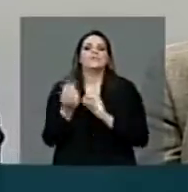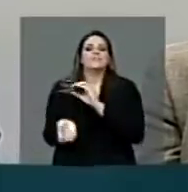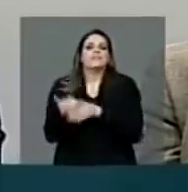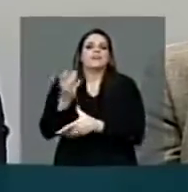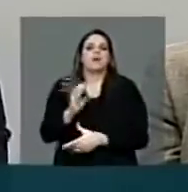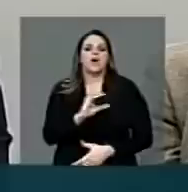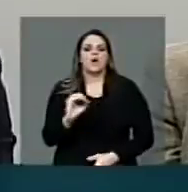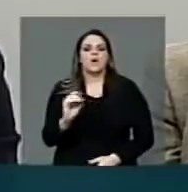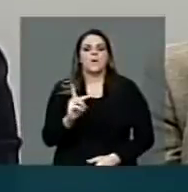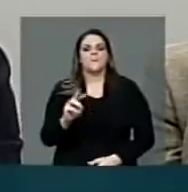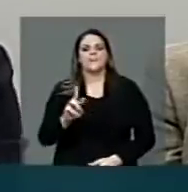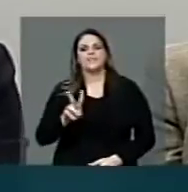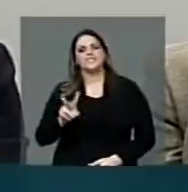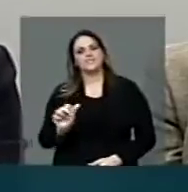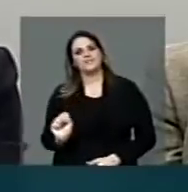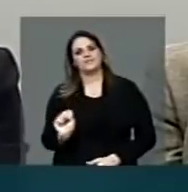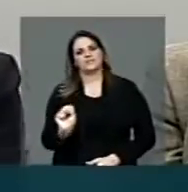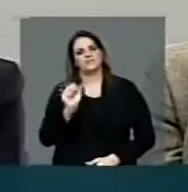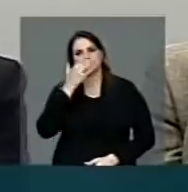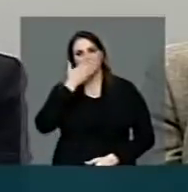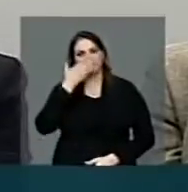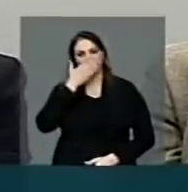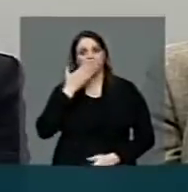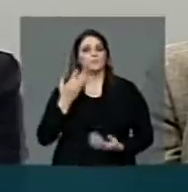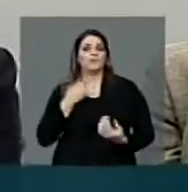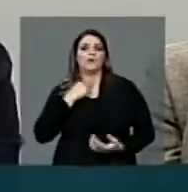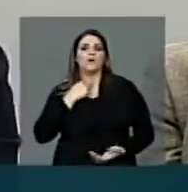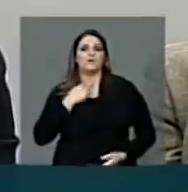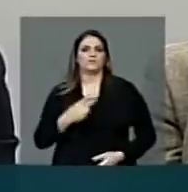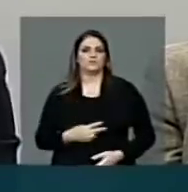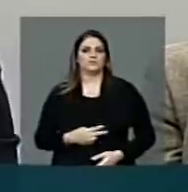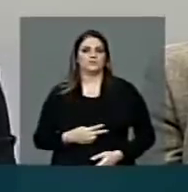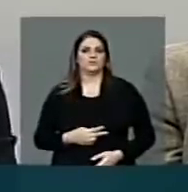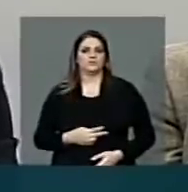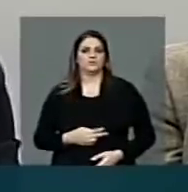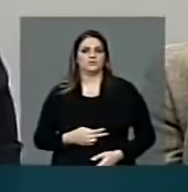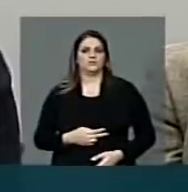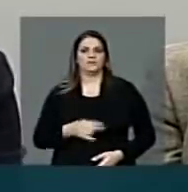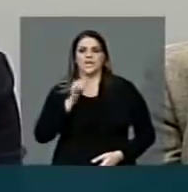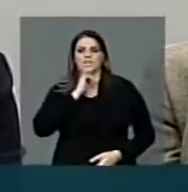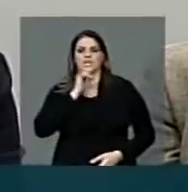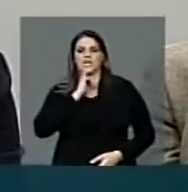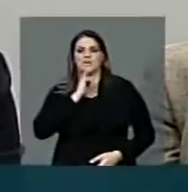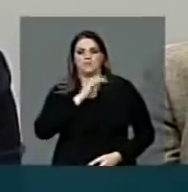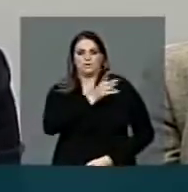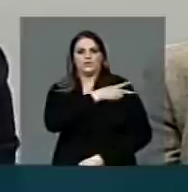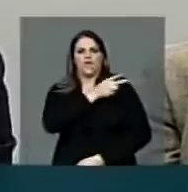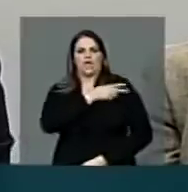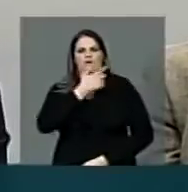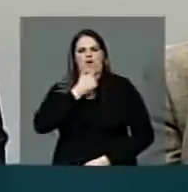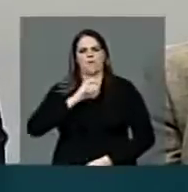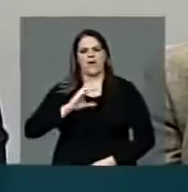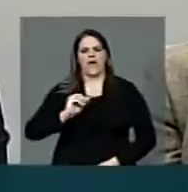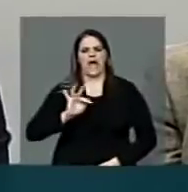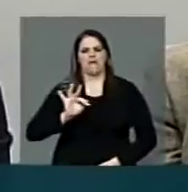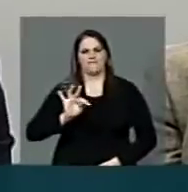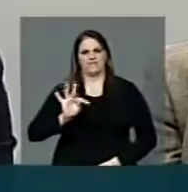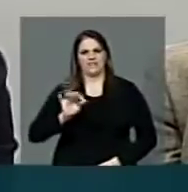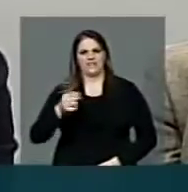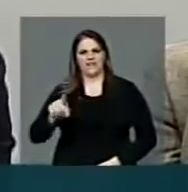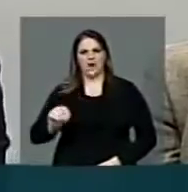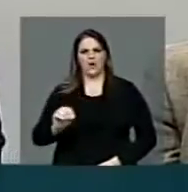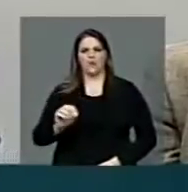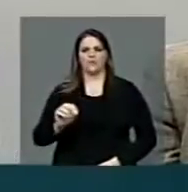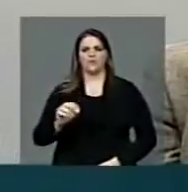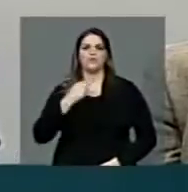organizar em cooperativa e abrir uma casa sem a figura do cafetão, para usar o termo que a gente usa hoje. elas não podem se organizar